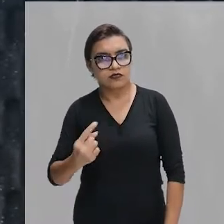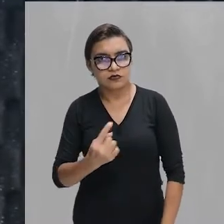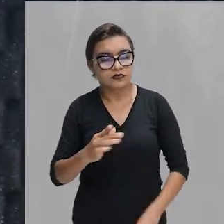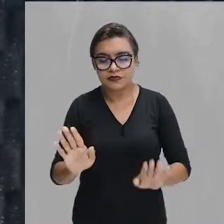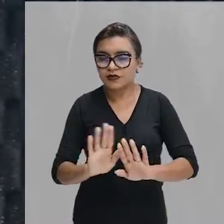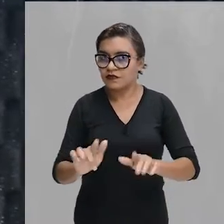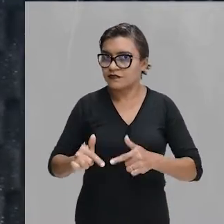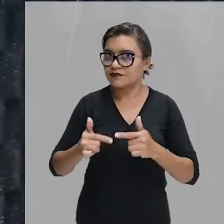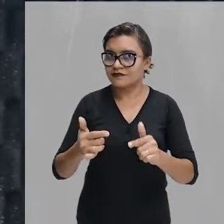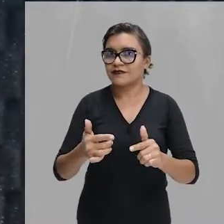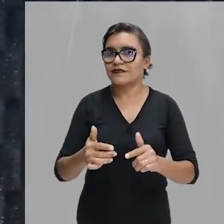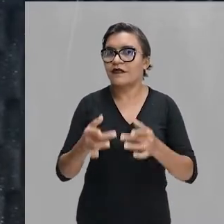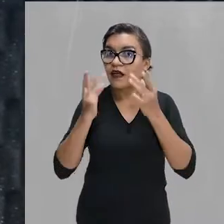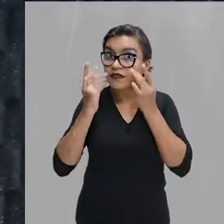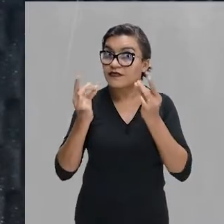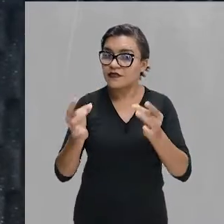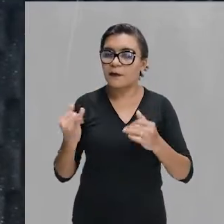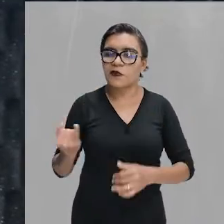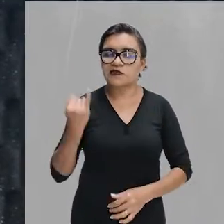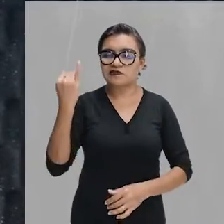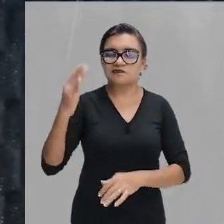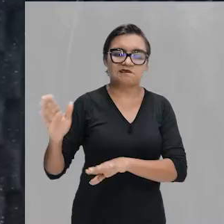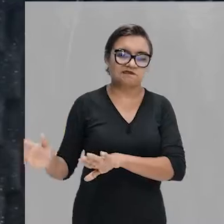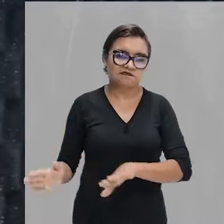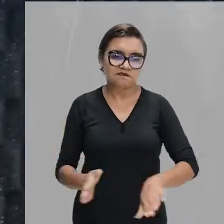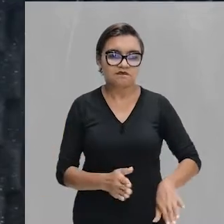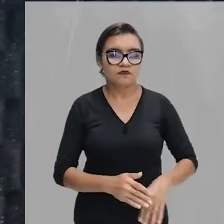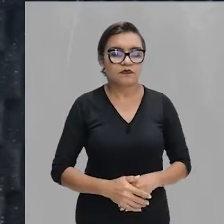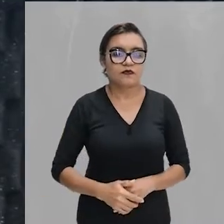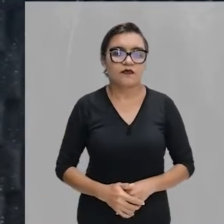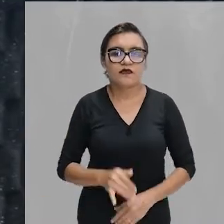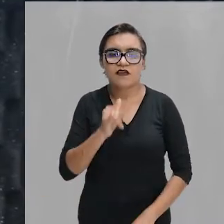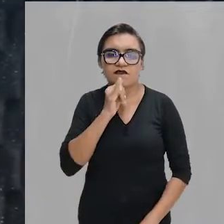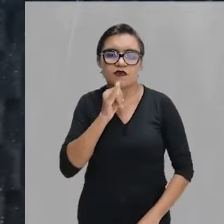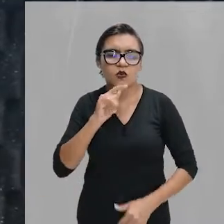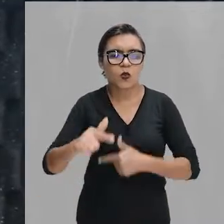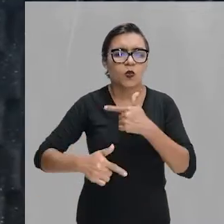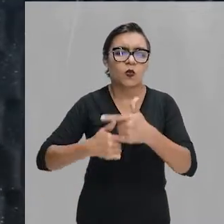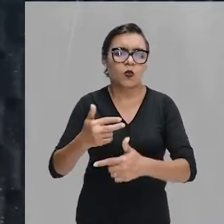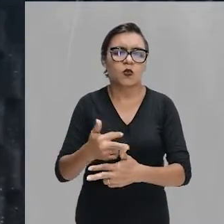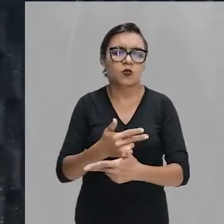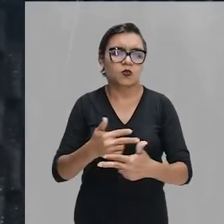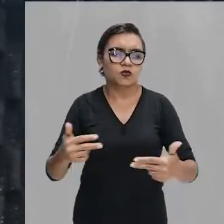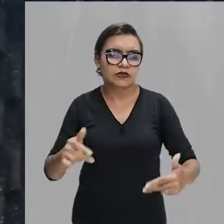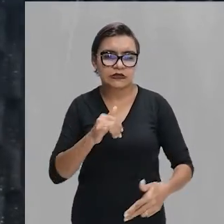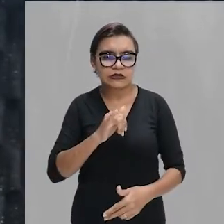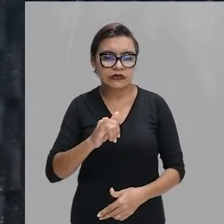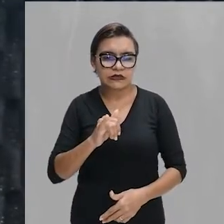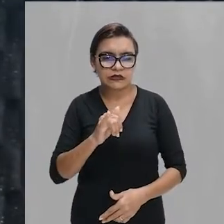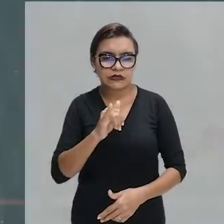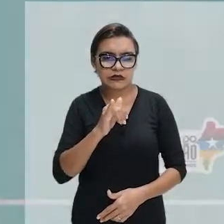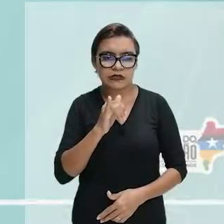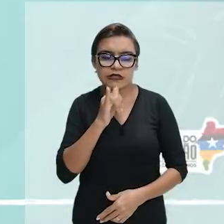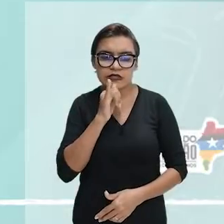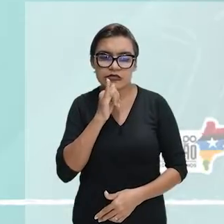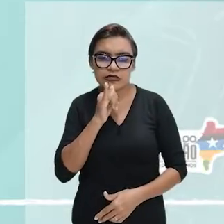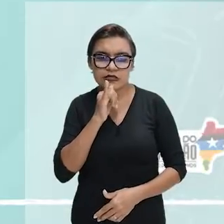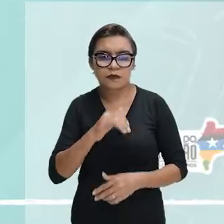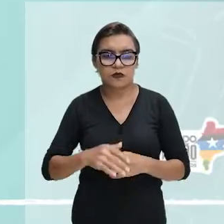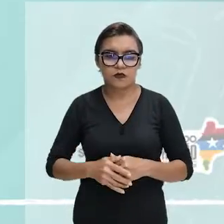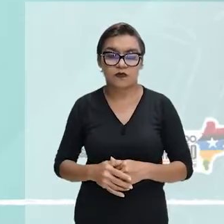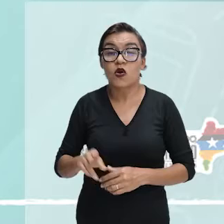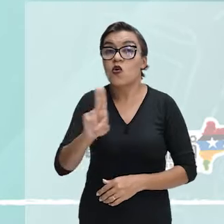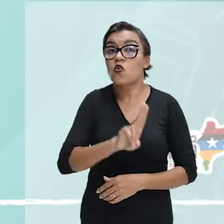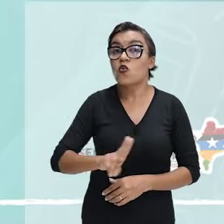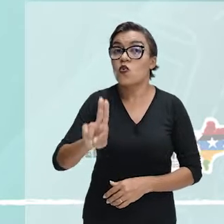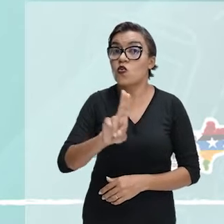tá? Fiquem atentos a isso. Veja que nos exemplos anteriores o significado do verbo quedar-se mudou devido ao